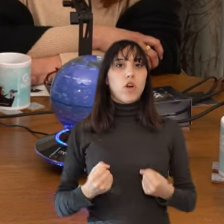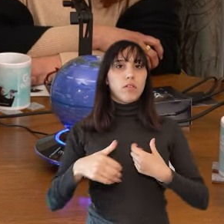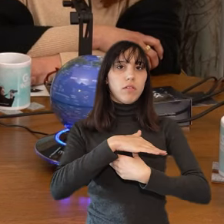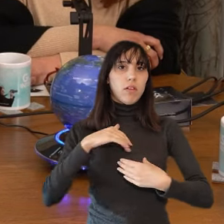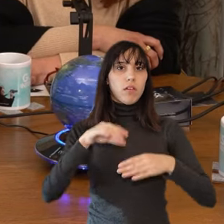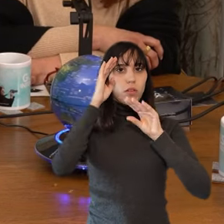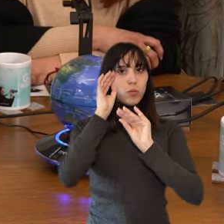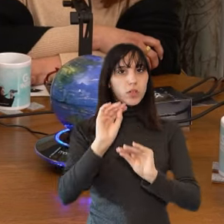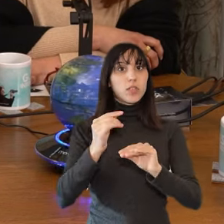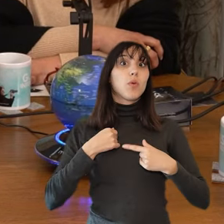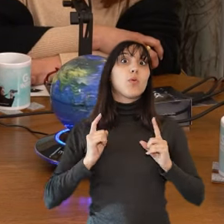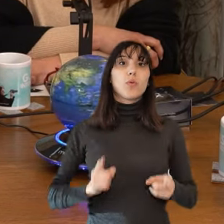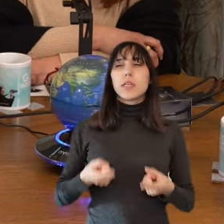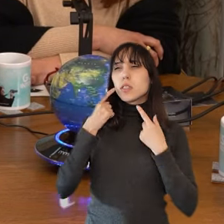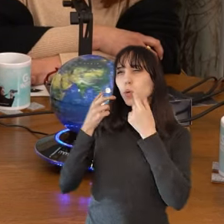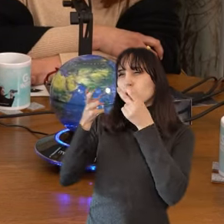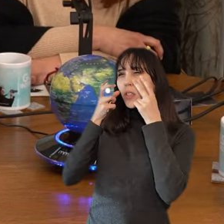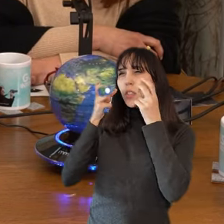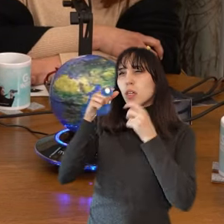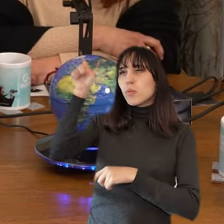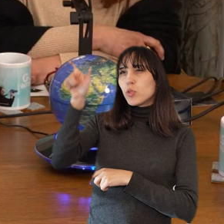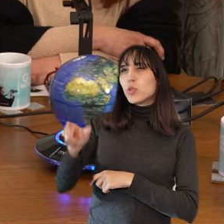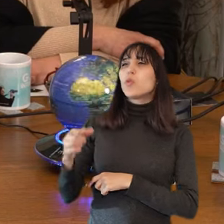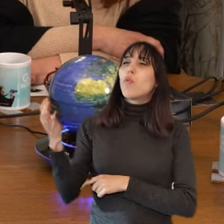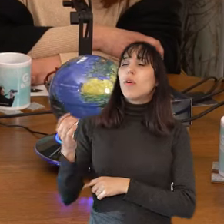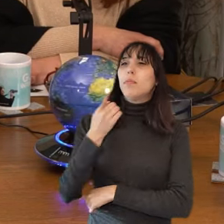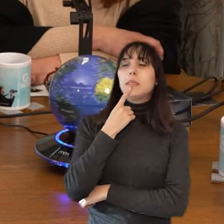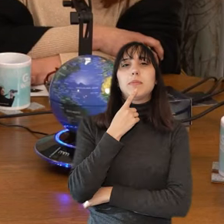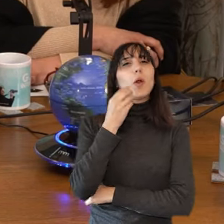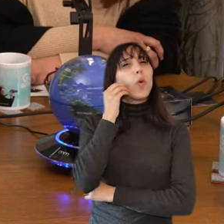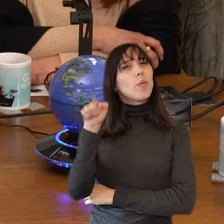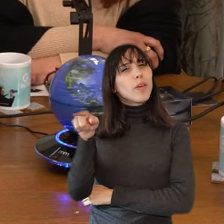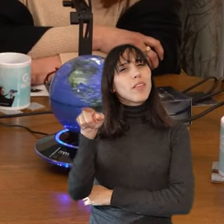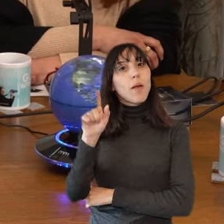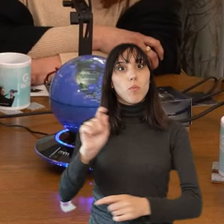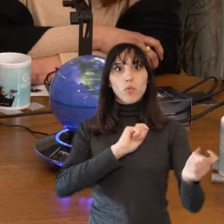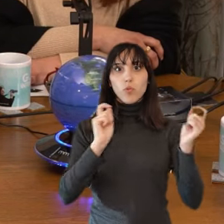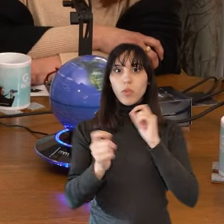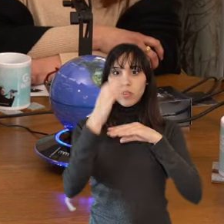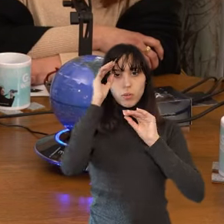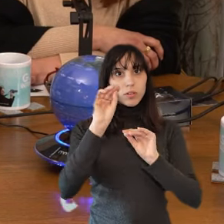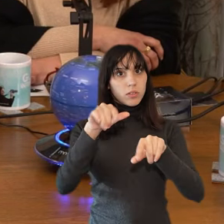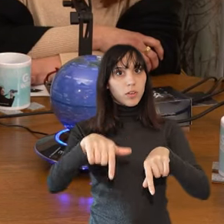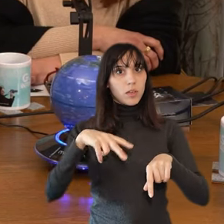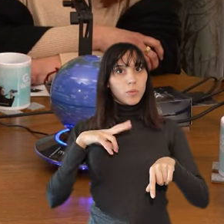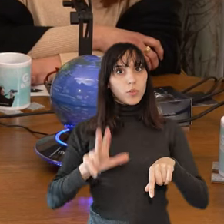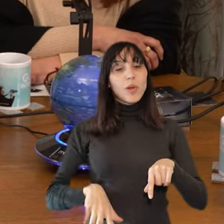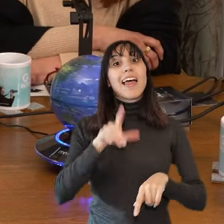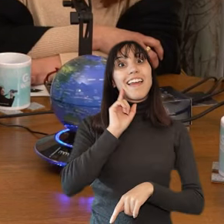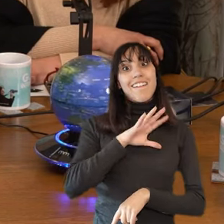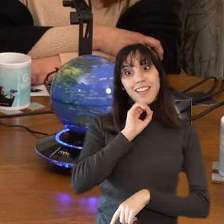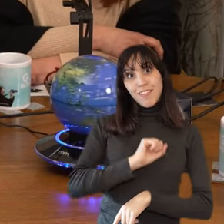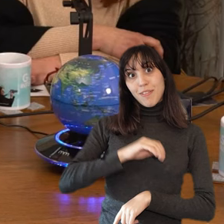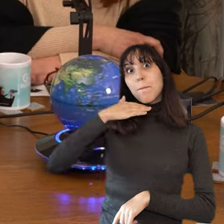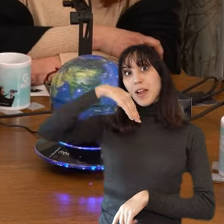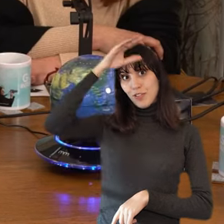Educação não é comecei também a ouvi-lo e a perceber como é que eh como é que ele estava a transformar a educação cá eh Inclusive a minha filha mais